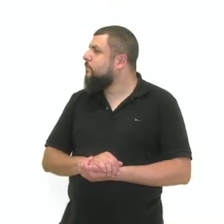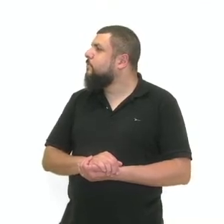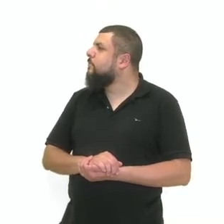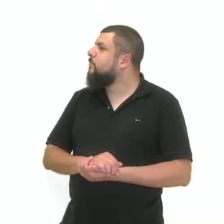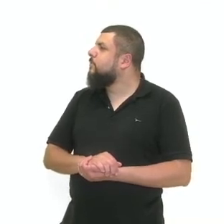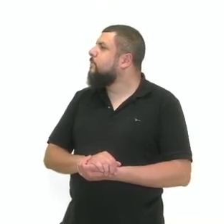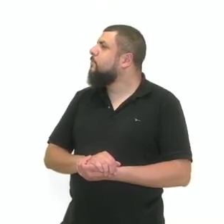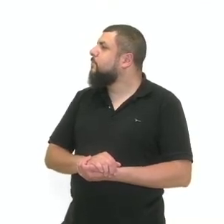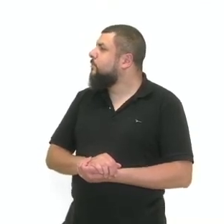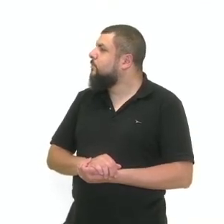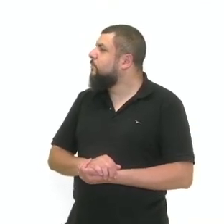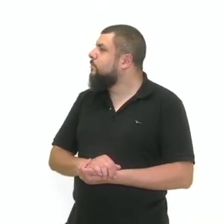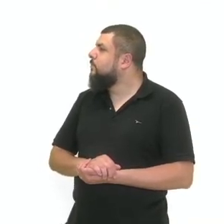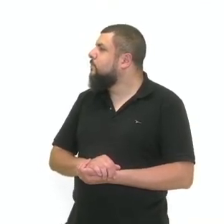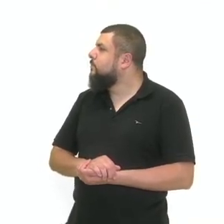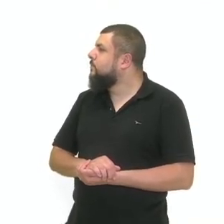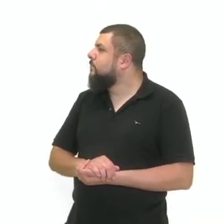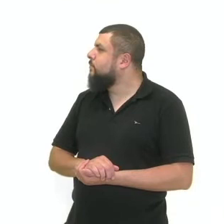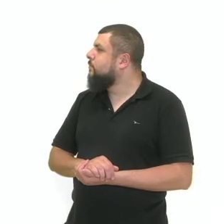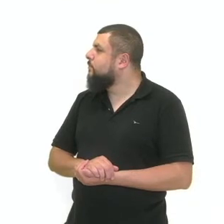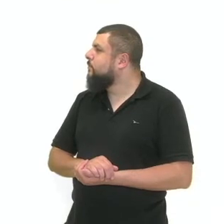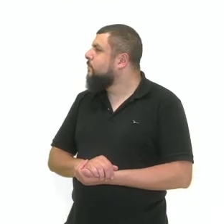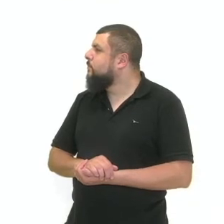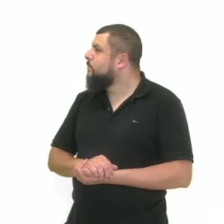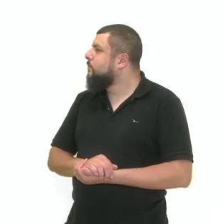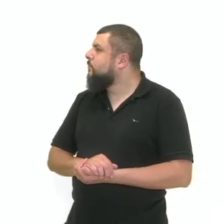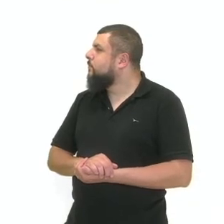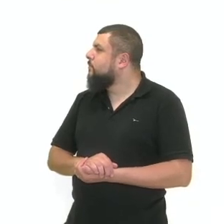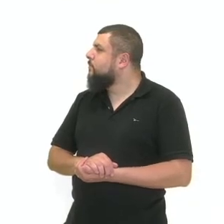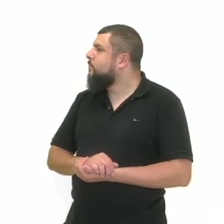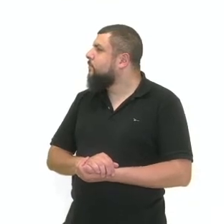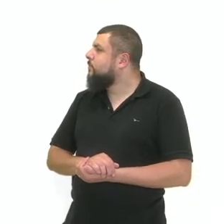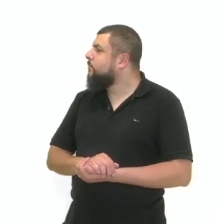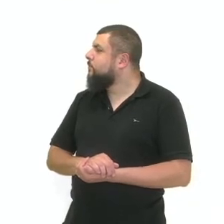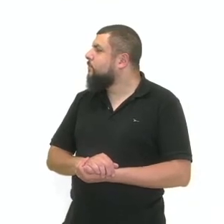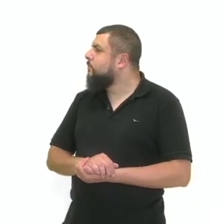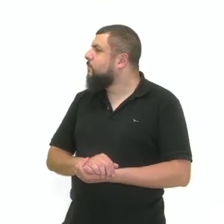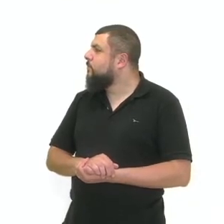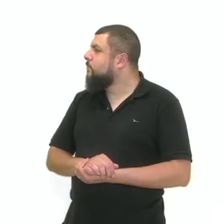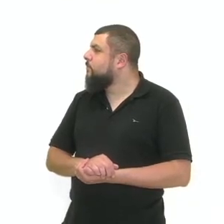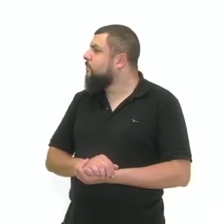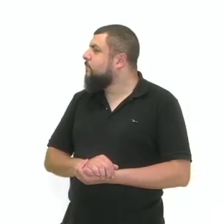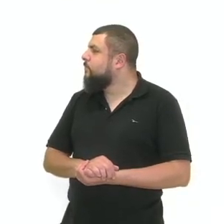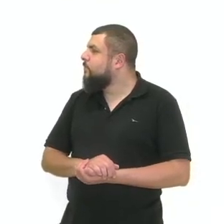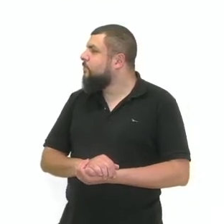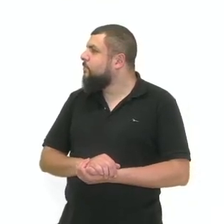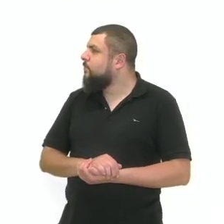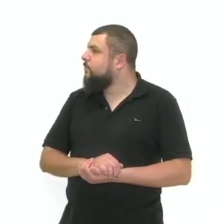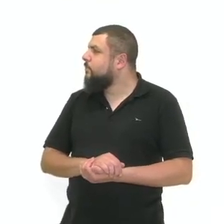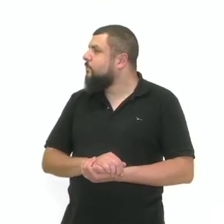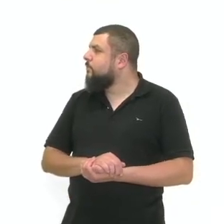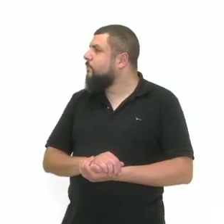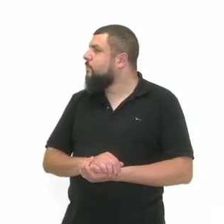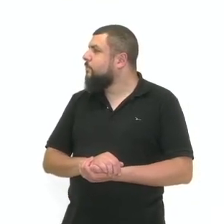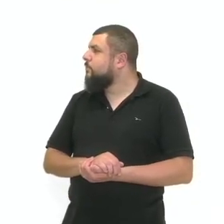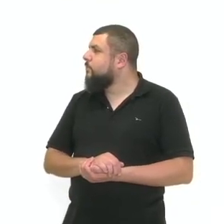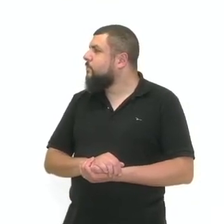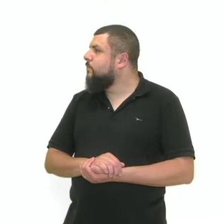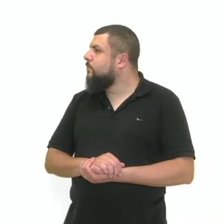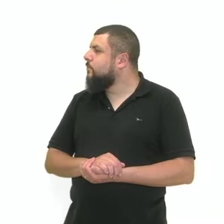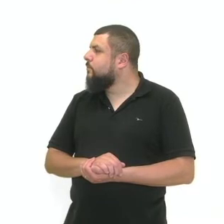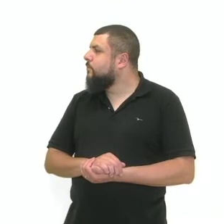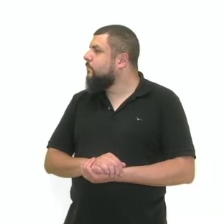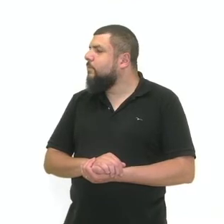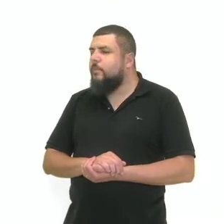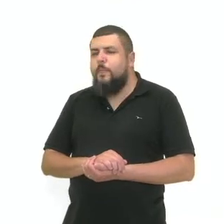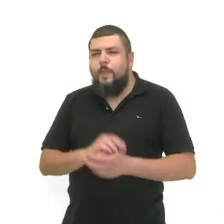linha, 1 mais 3 mais 3 mais 1, 8. Como é que eu represento esse na potenciação?